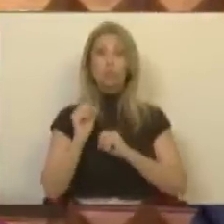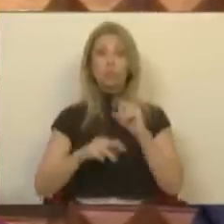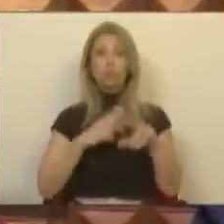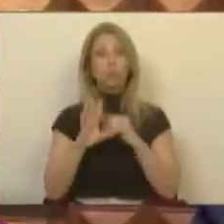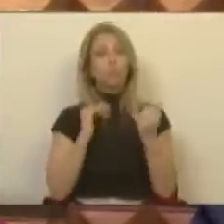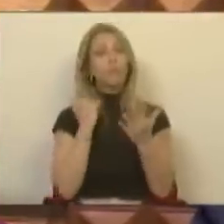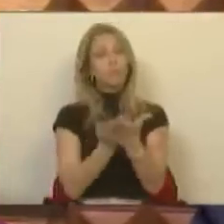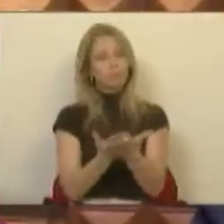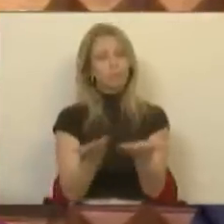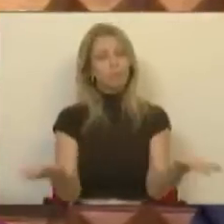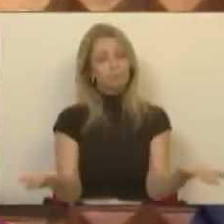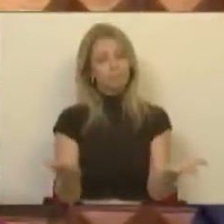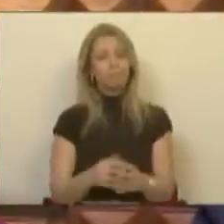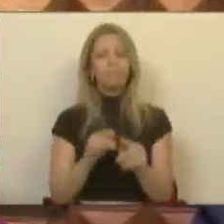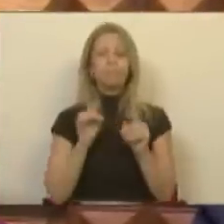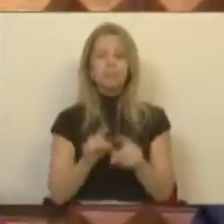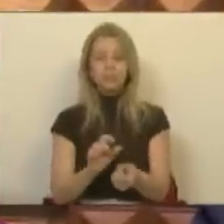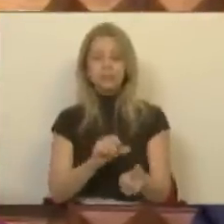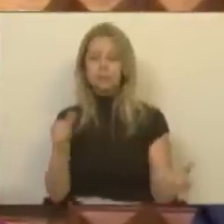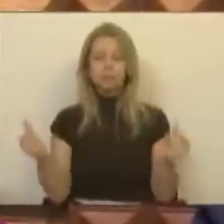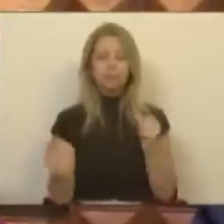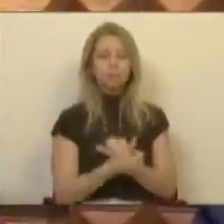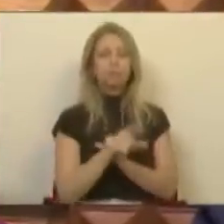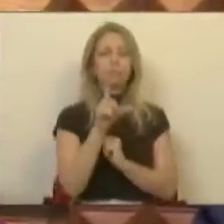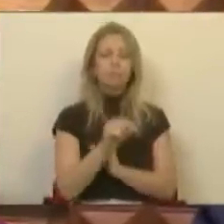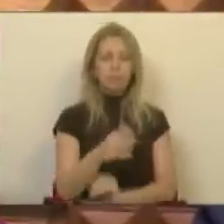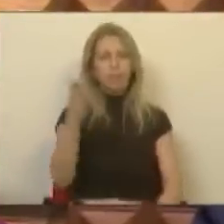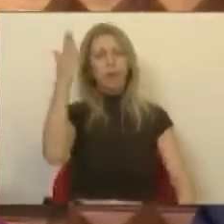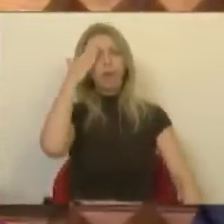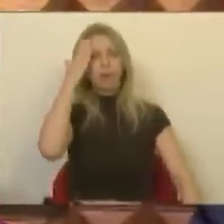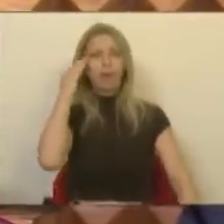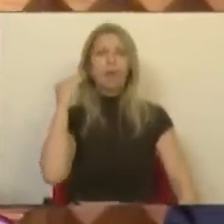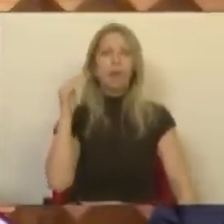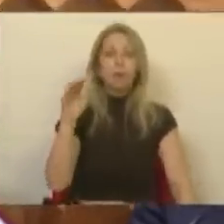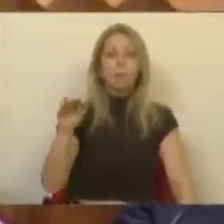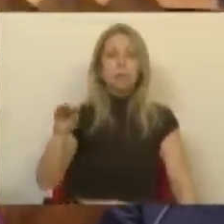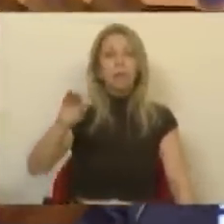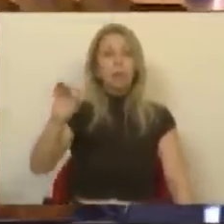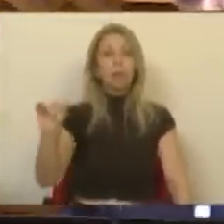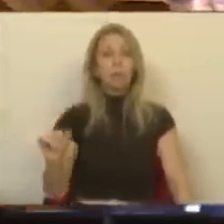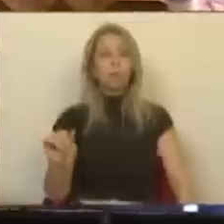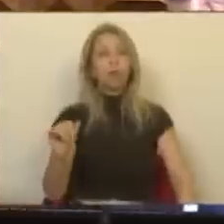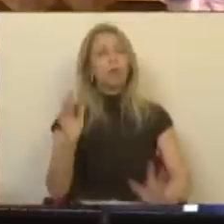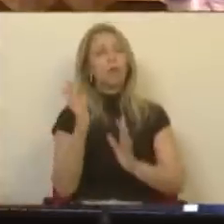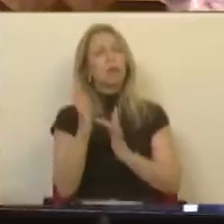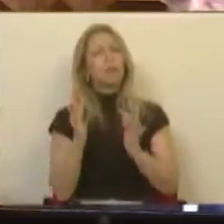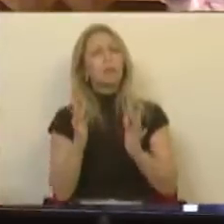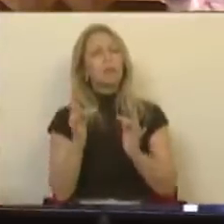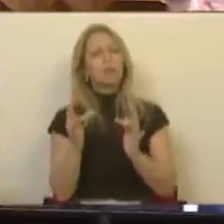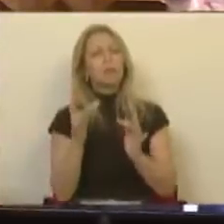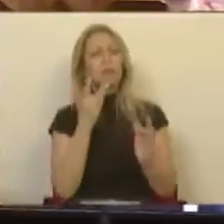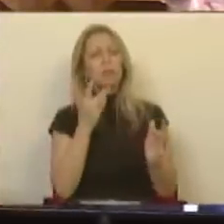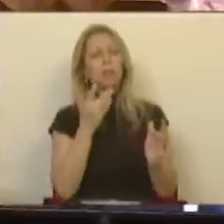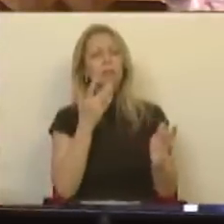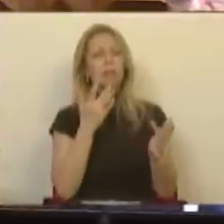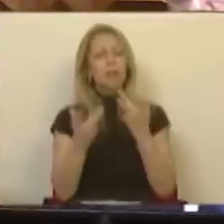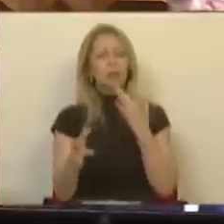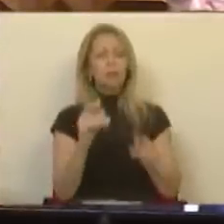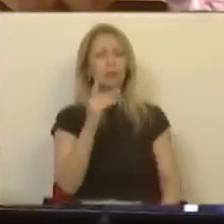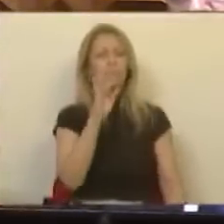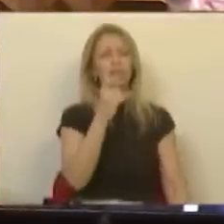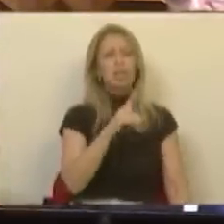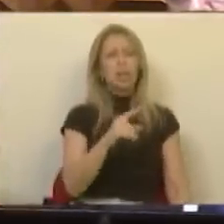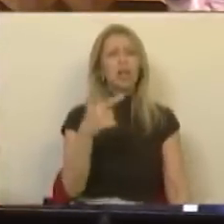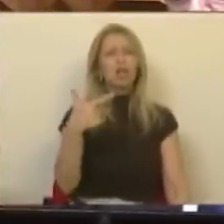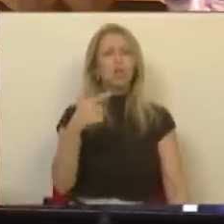é também transformar num terreno a capacidade por exemplo o teatro Virgínia em Torres novas ou Sine teatro